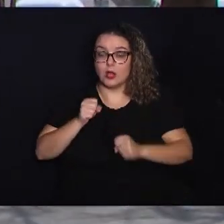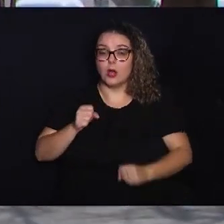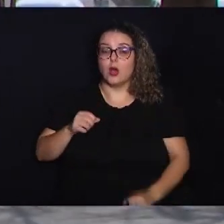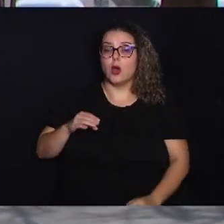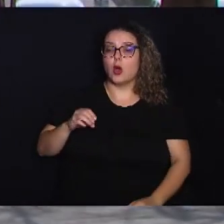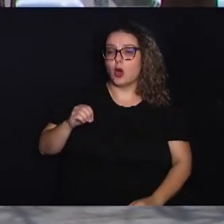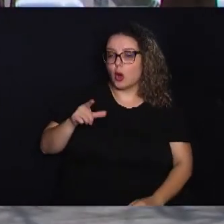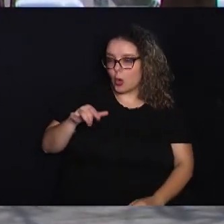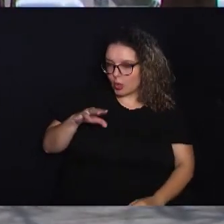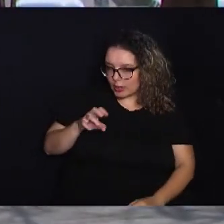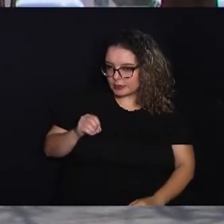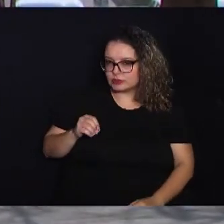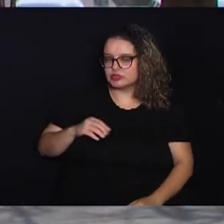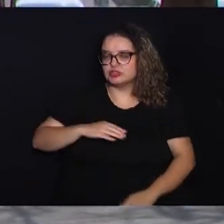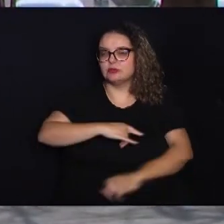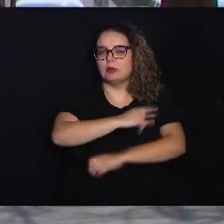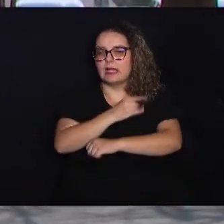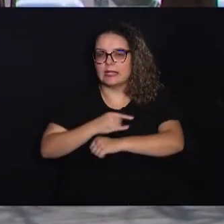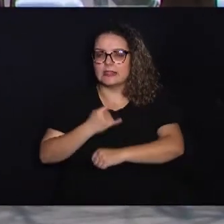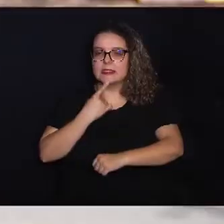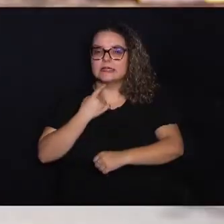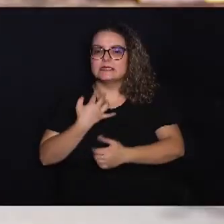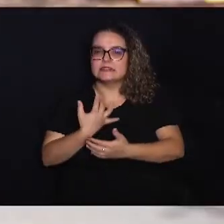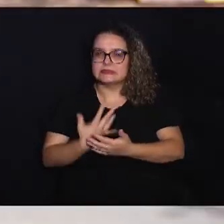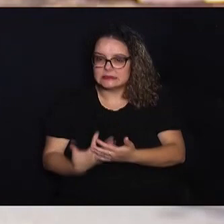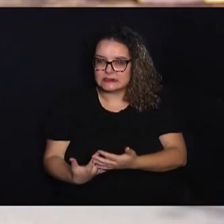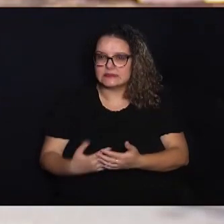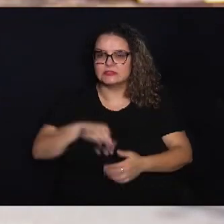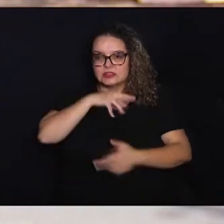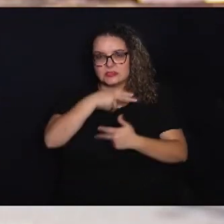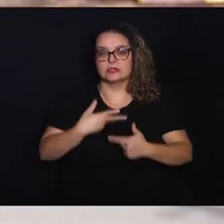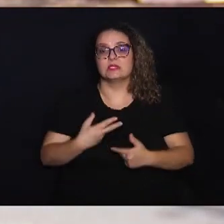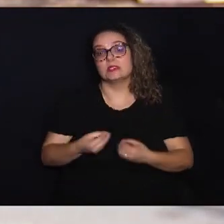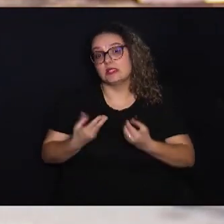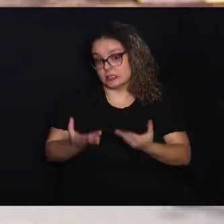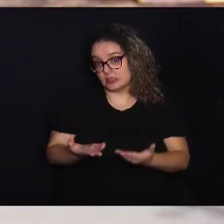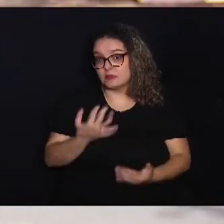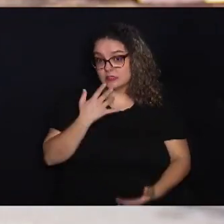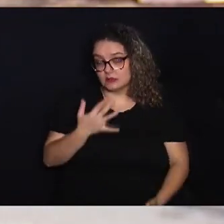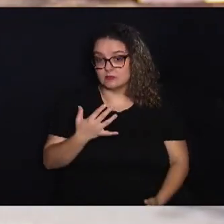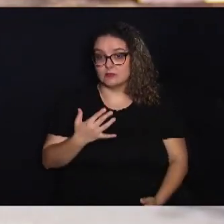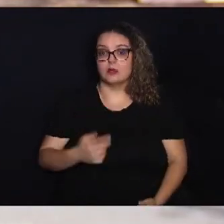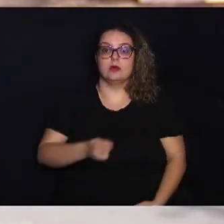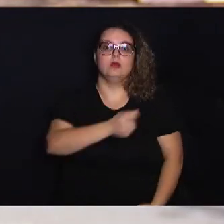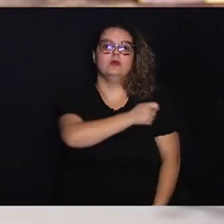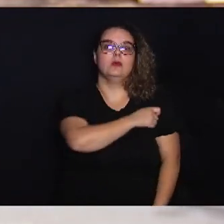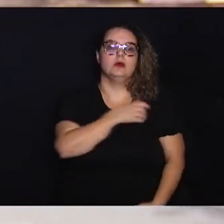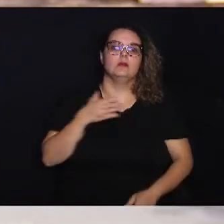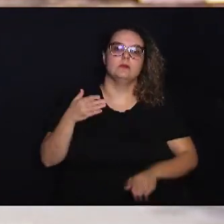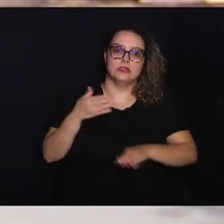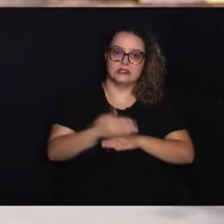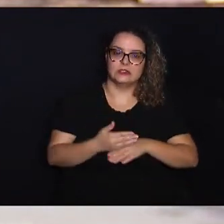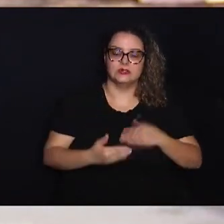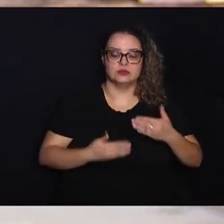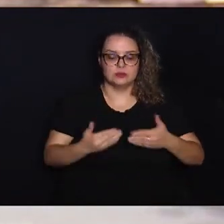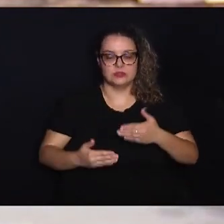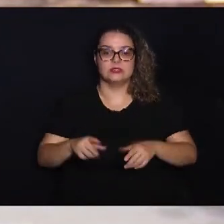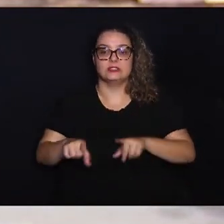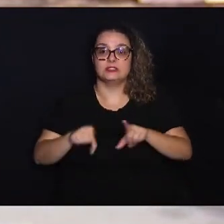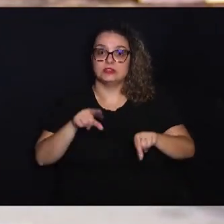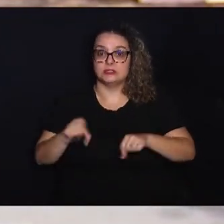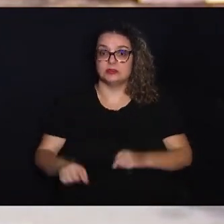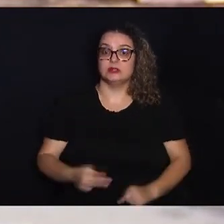mais escuro, óleo de baleia, sangue de animais, que proporcionou essa cor. O aluno, ele participa de um